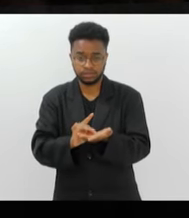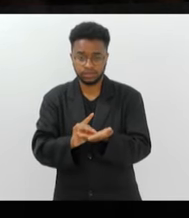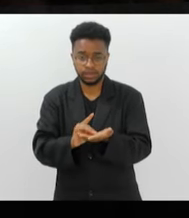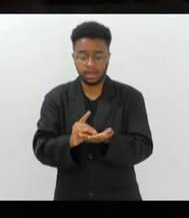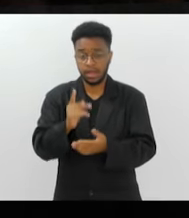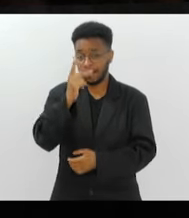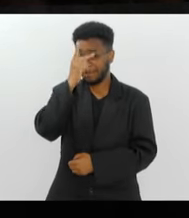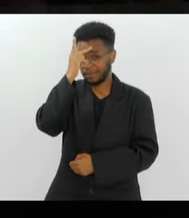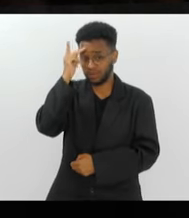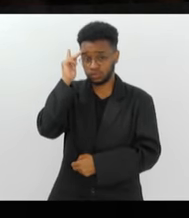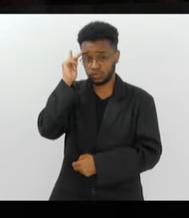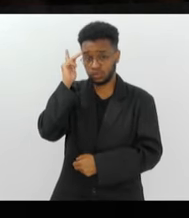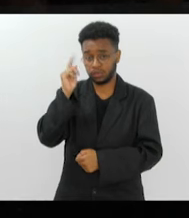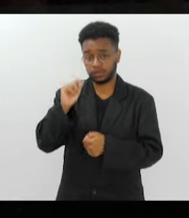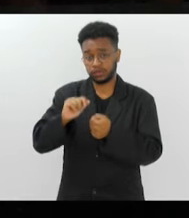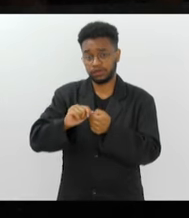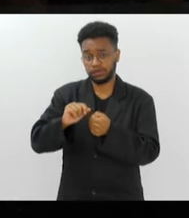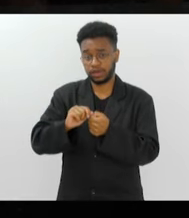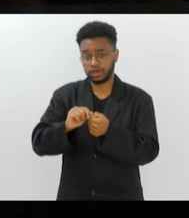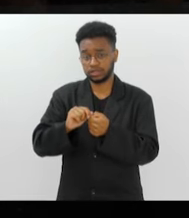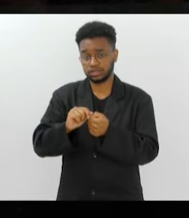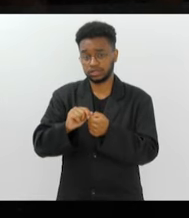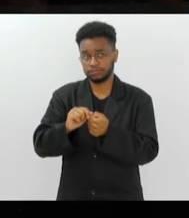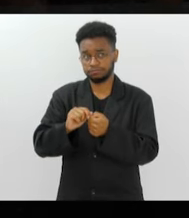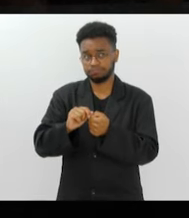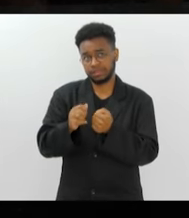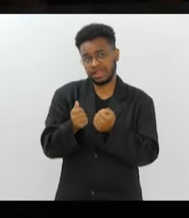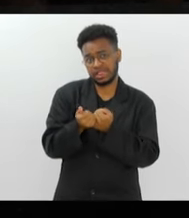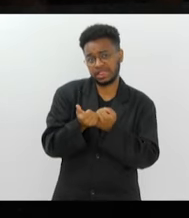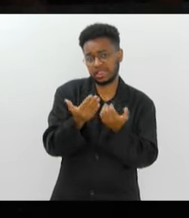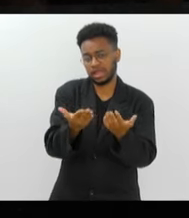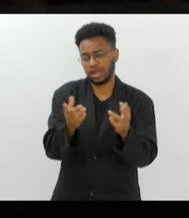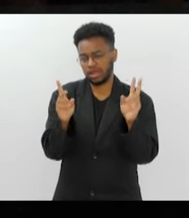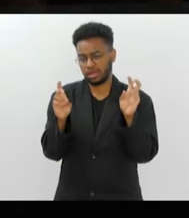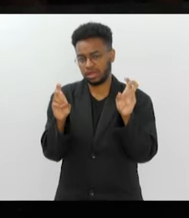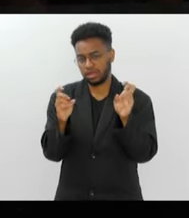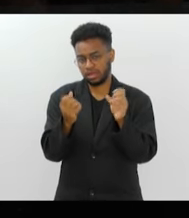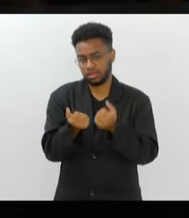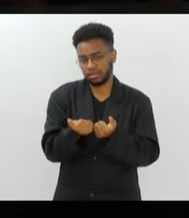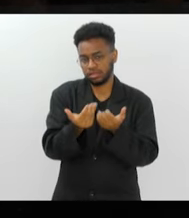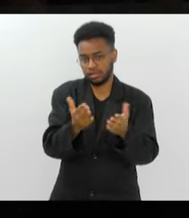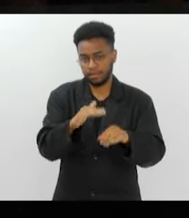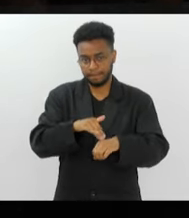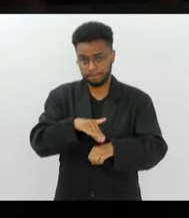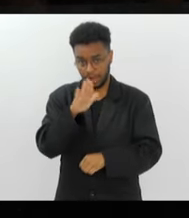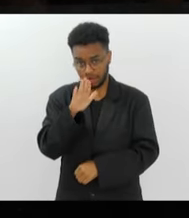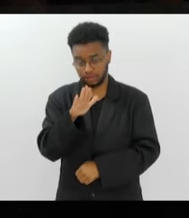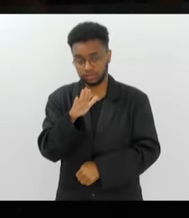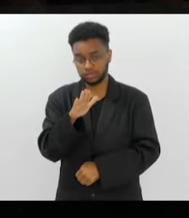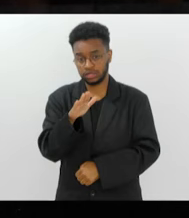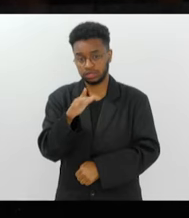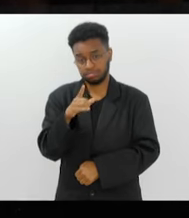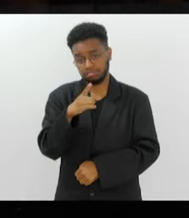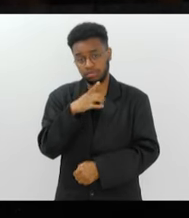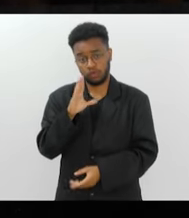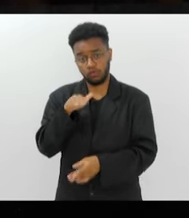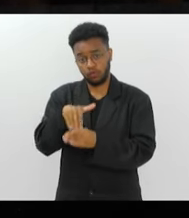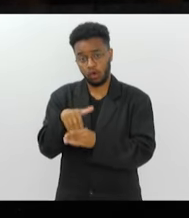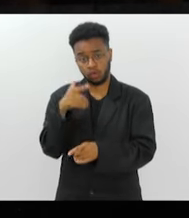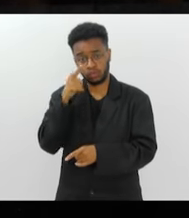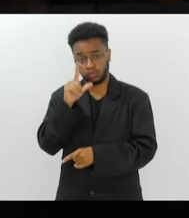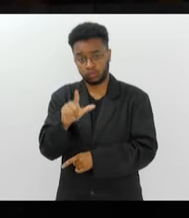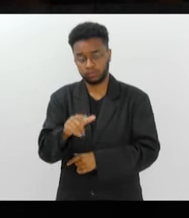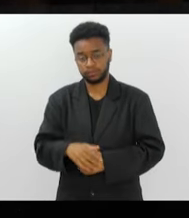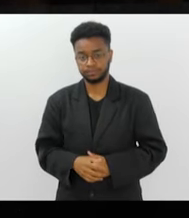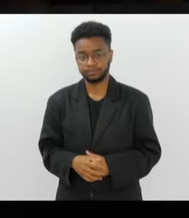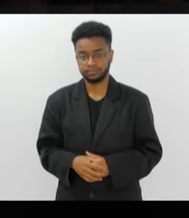faz, entre aspas, mais entrega, vai obter o voto. E